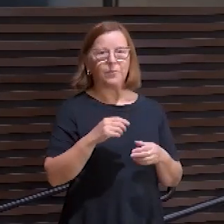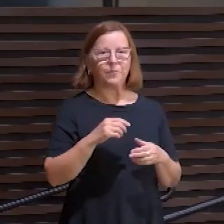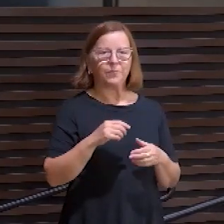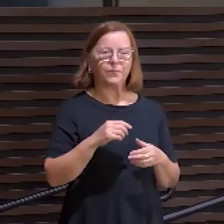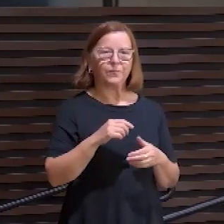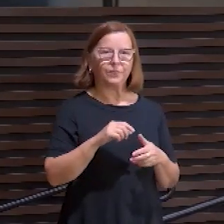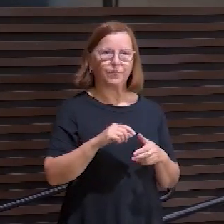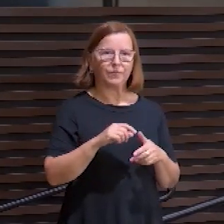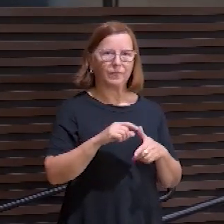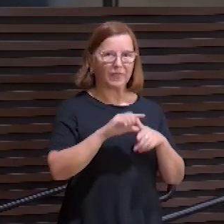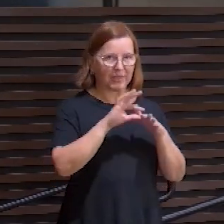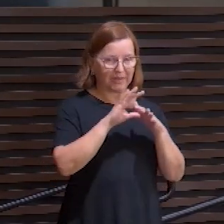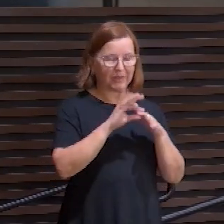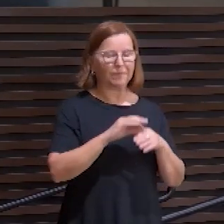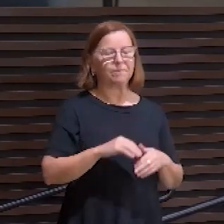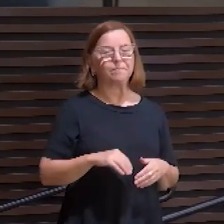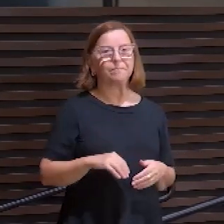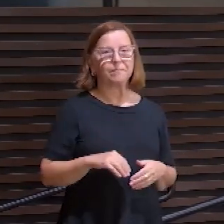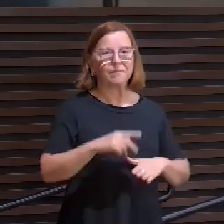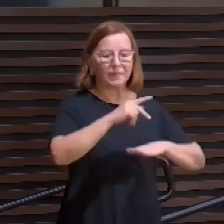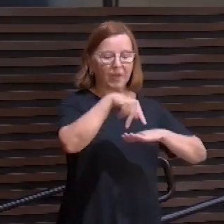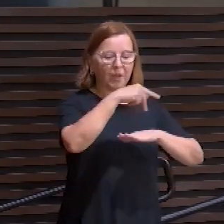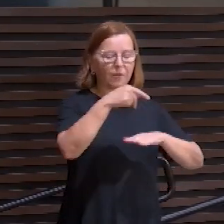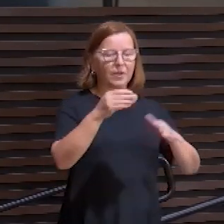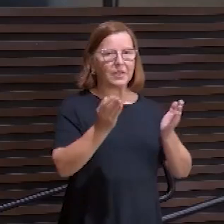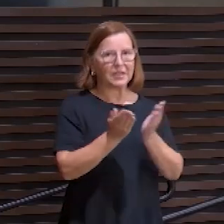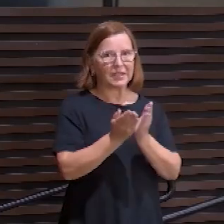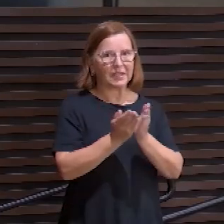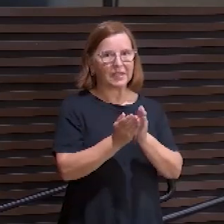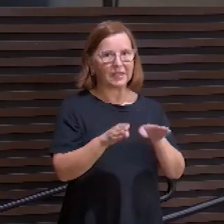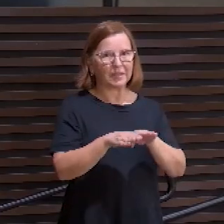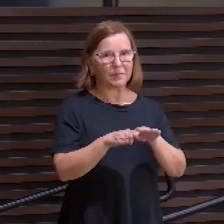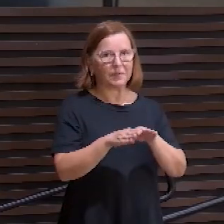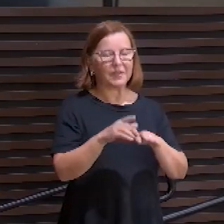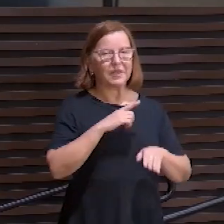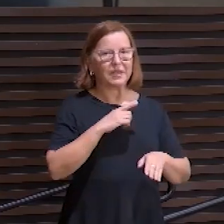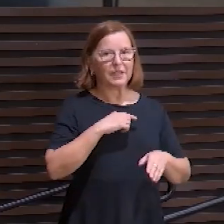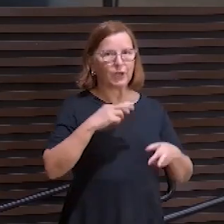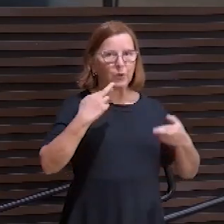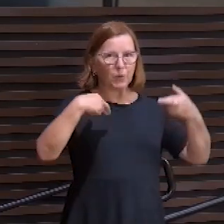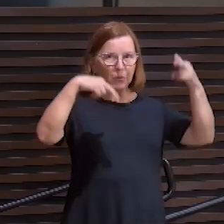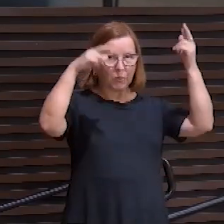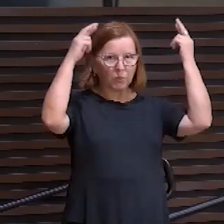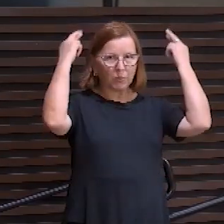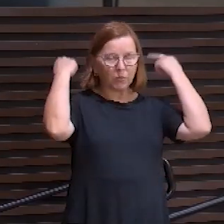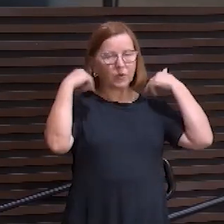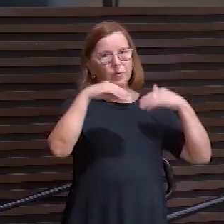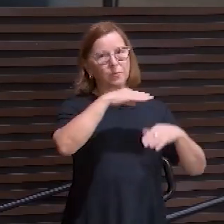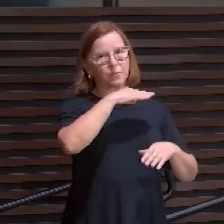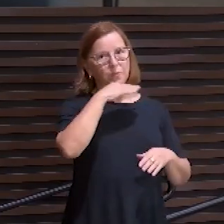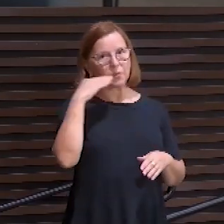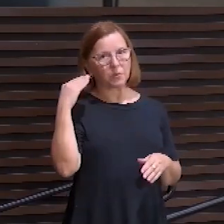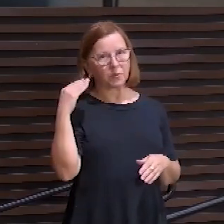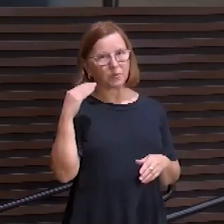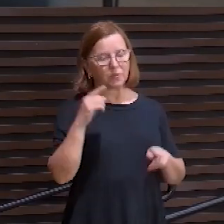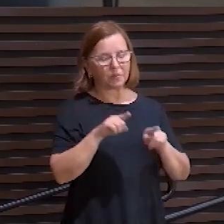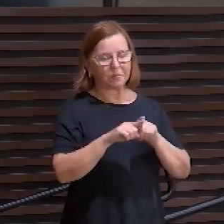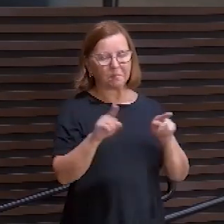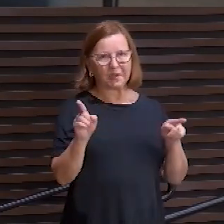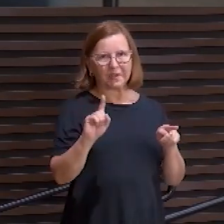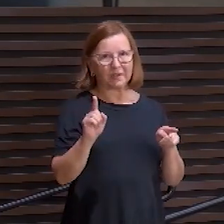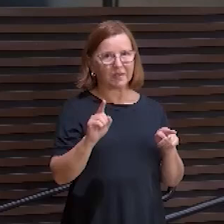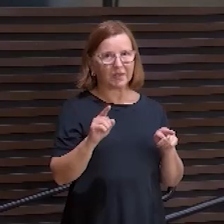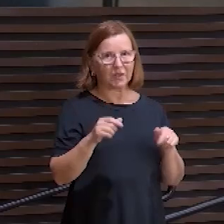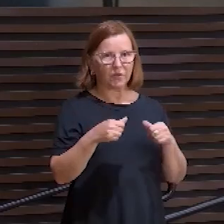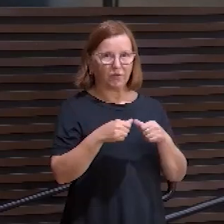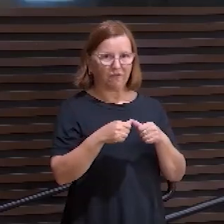tem um cordeiro que foi morto, mas não ficou no